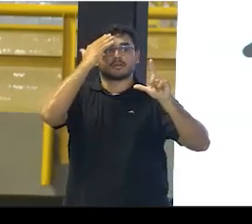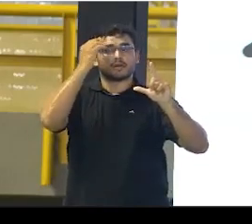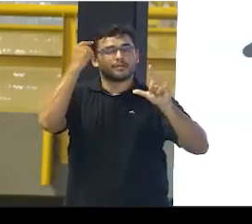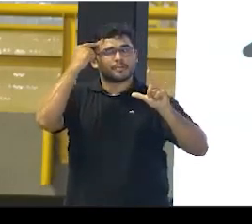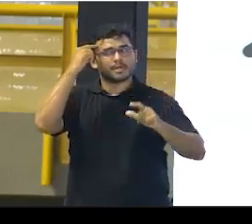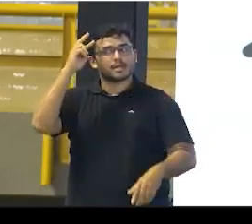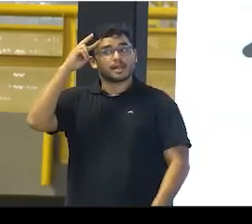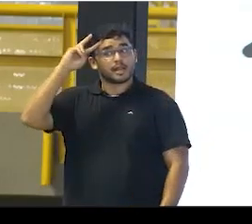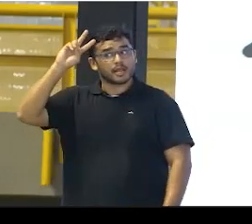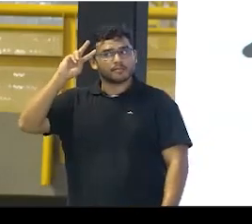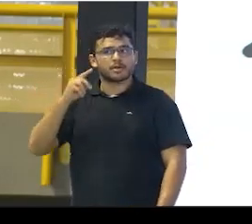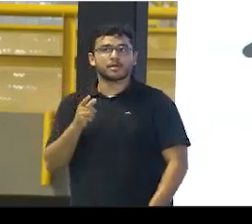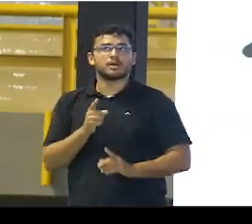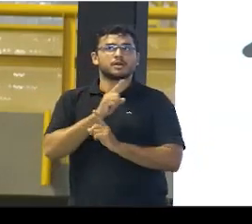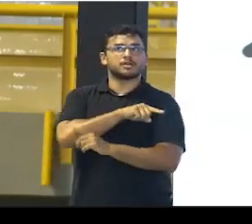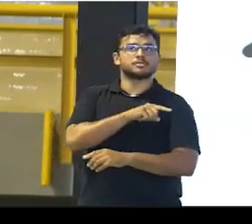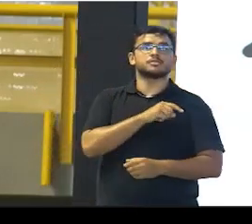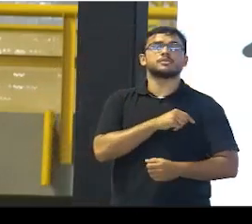daqui?